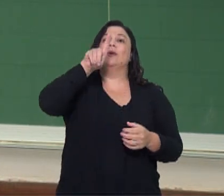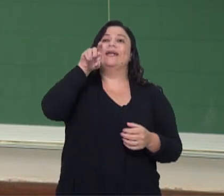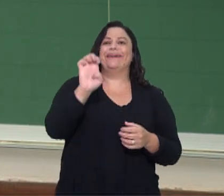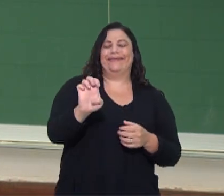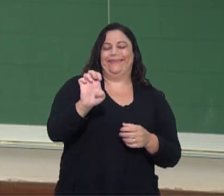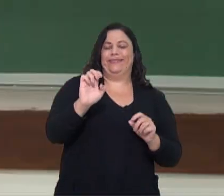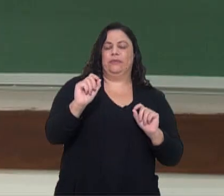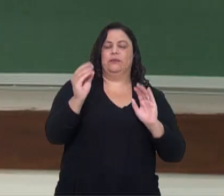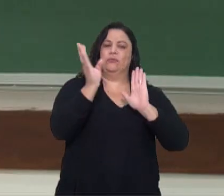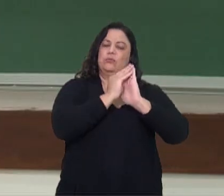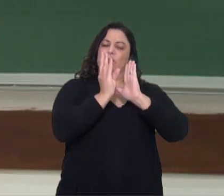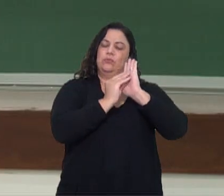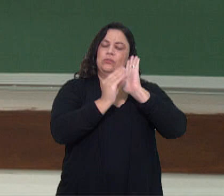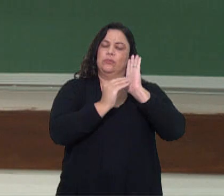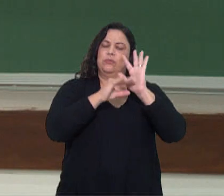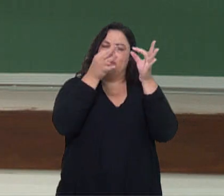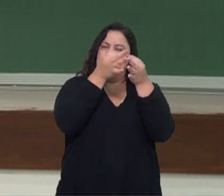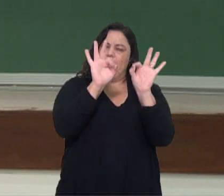mais detalhes.